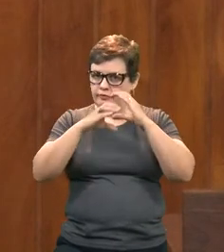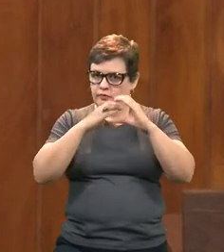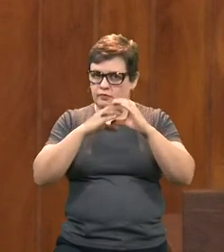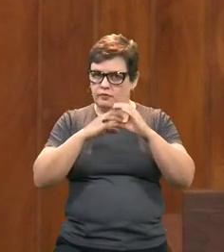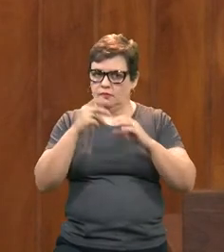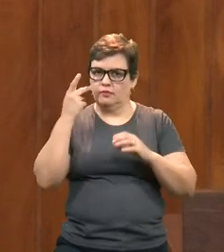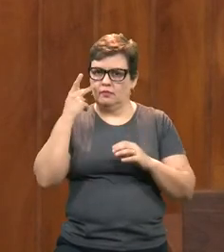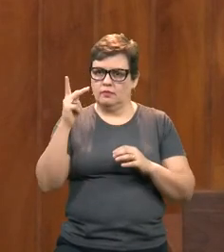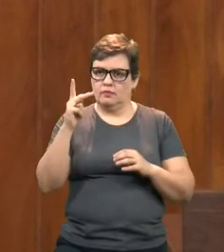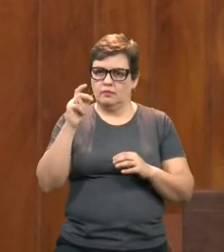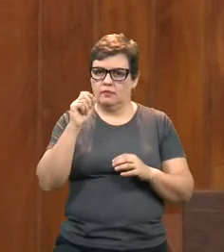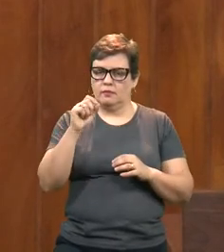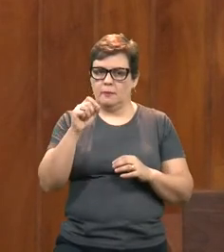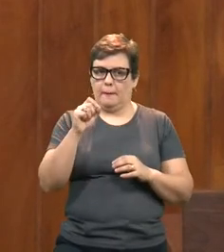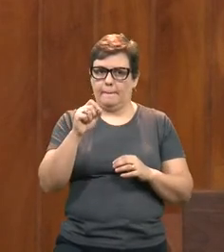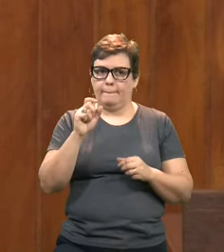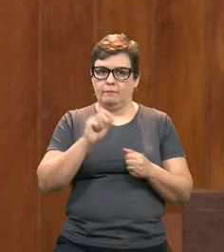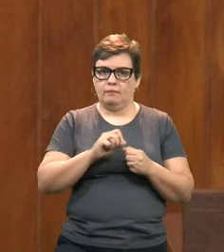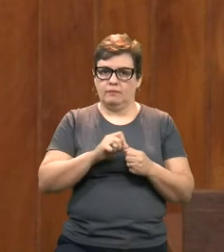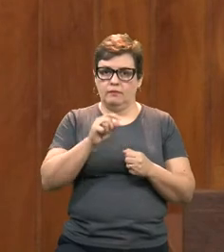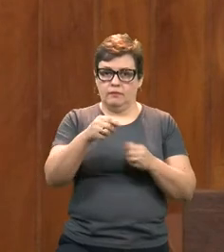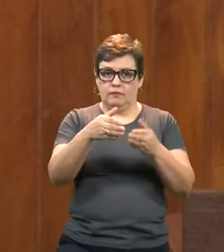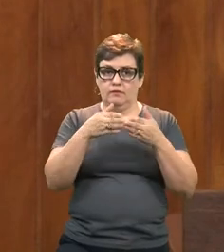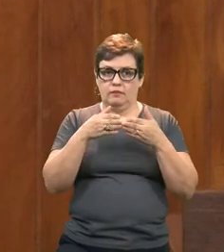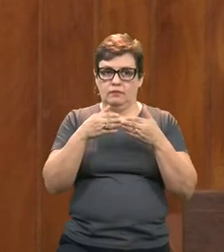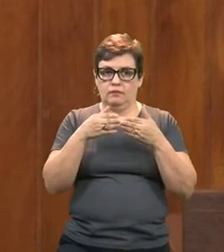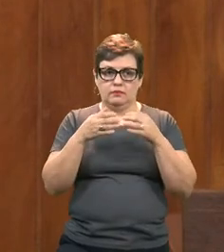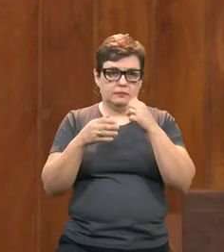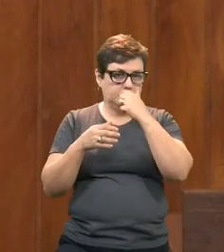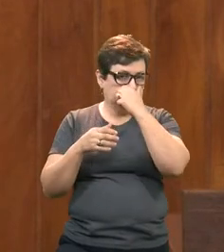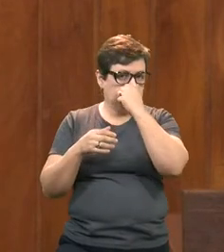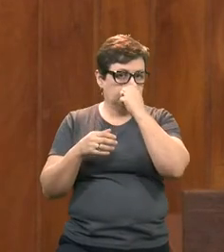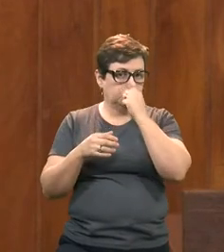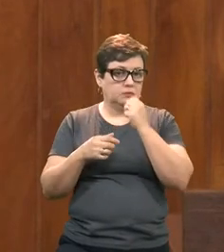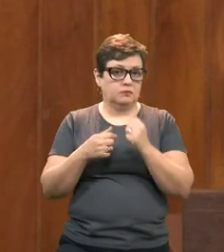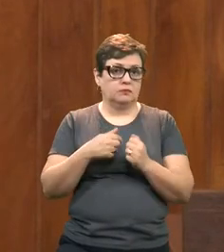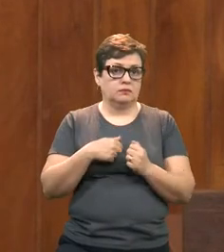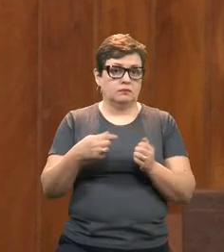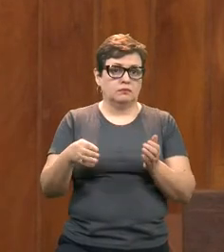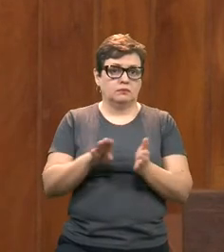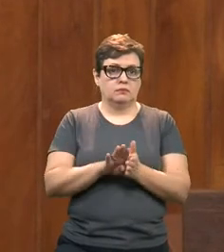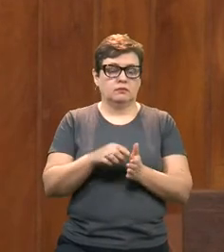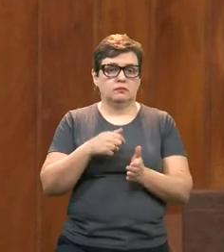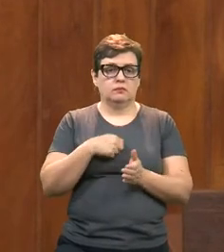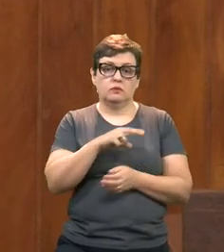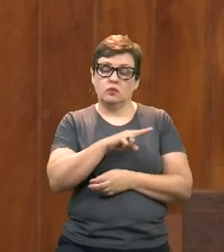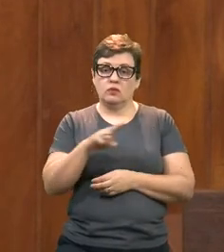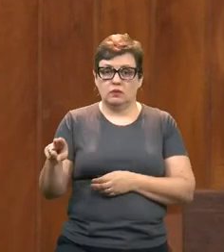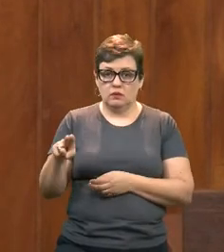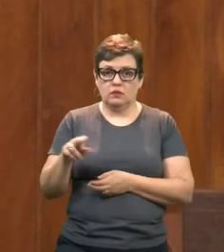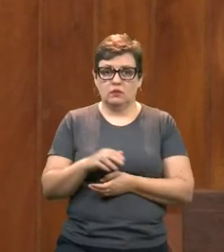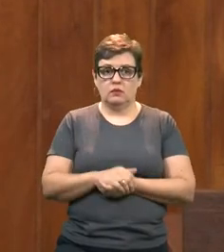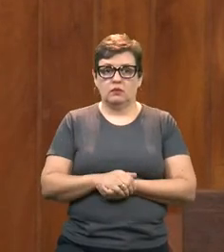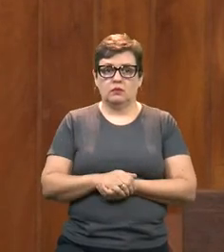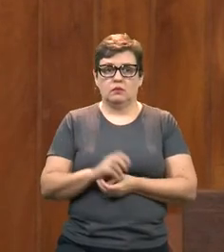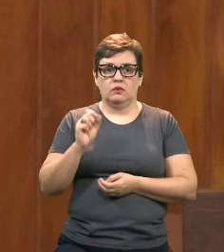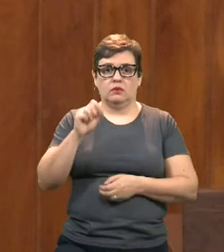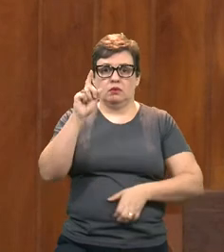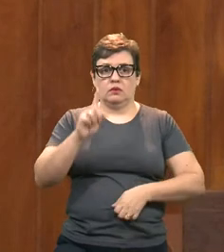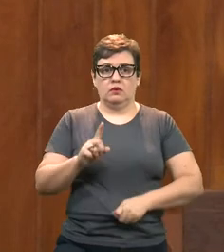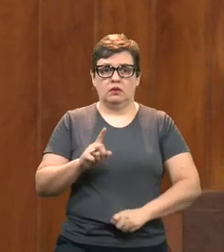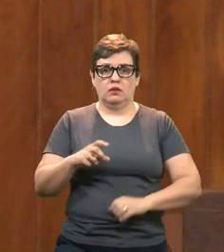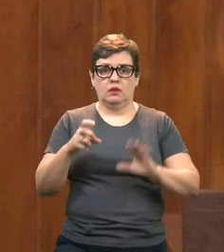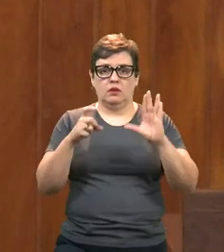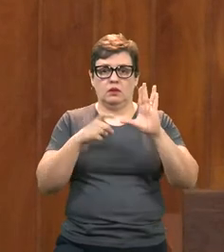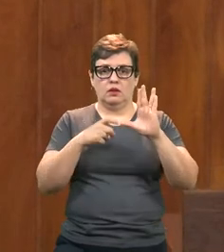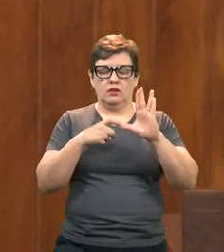os fins de que tratará este requerimento, e aí eu trago uma denominação do que é a cannabis